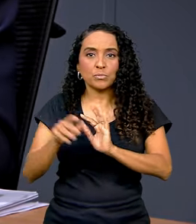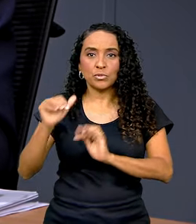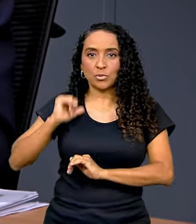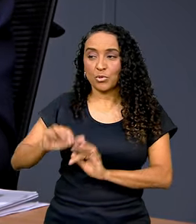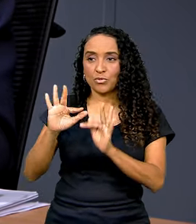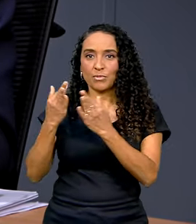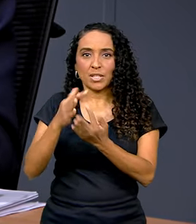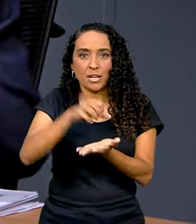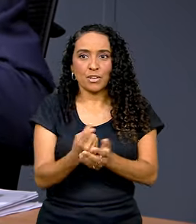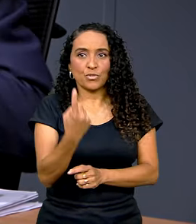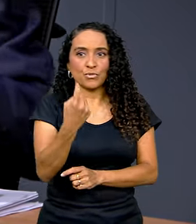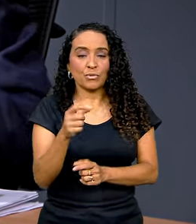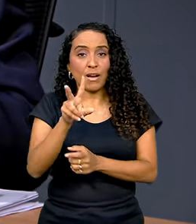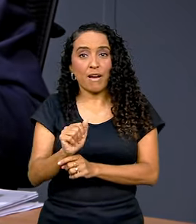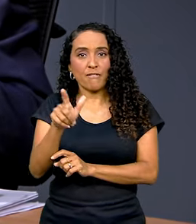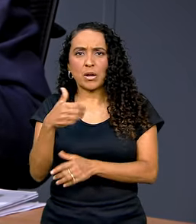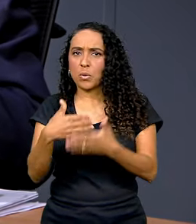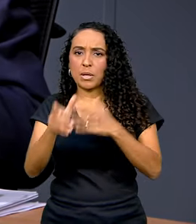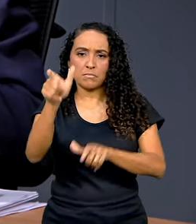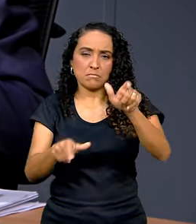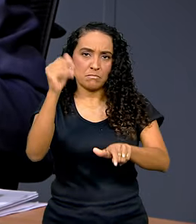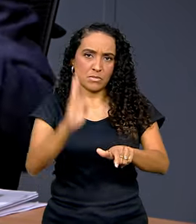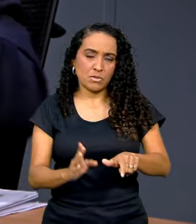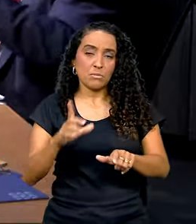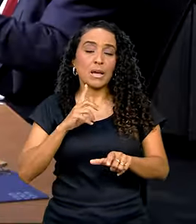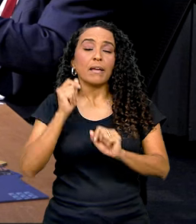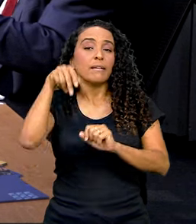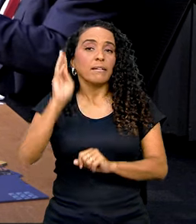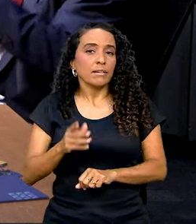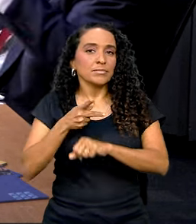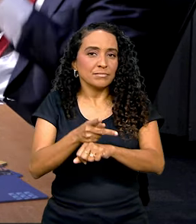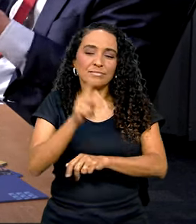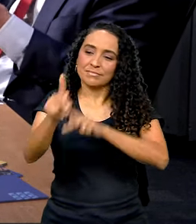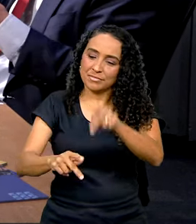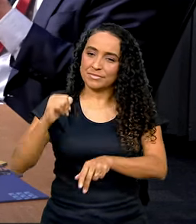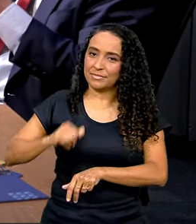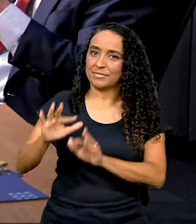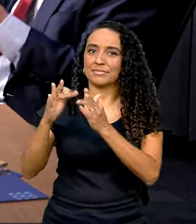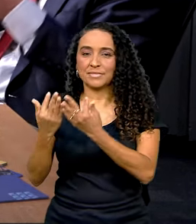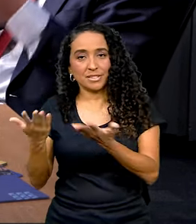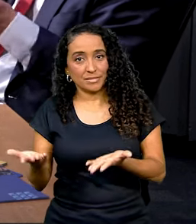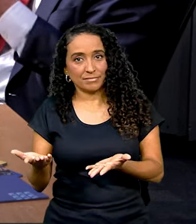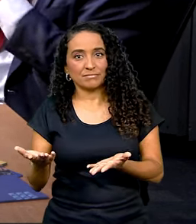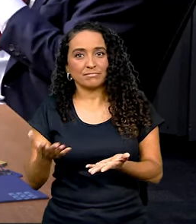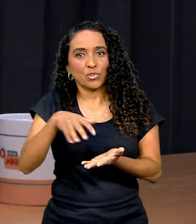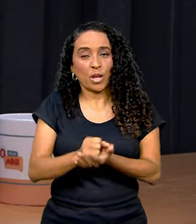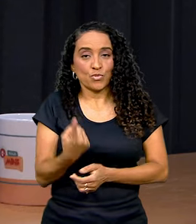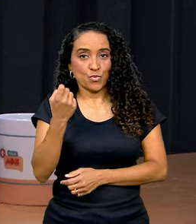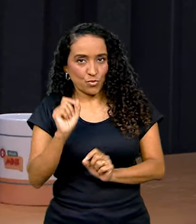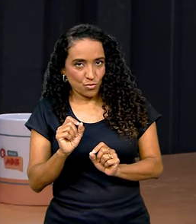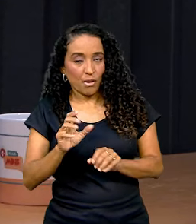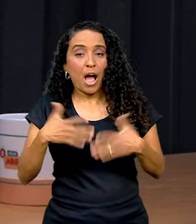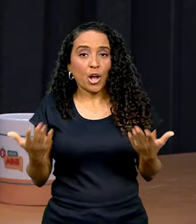Bolsa Família cadastro único A vaga é para qualquer brasileiro mas quem tá indo atrás o povo do Bolsa Família o povo do